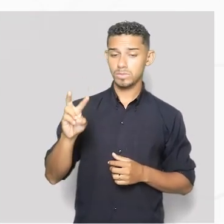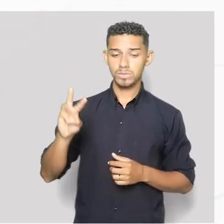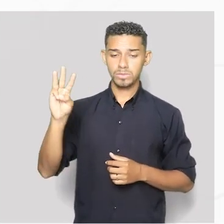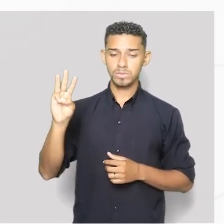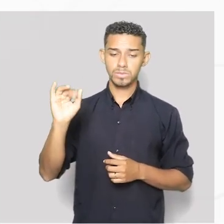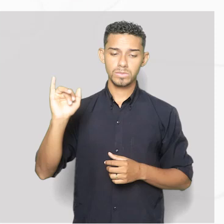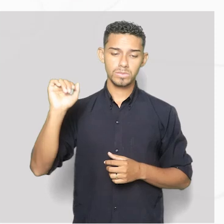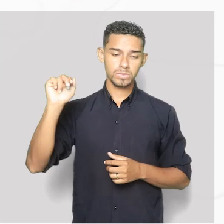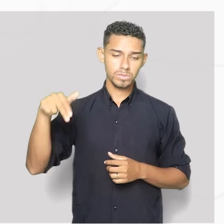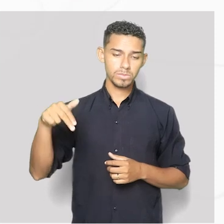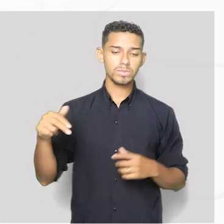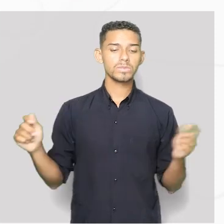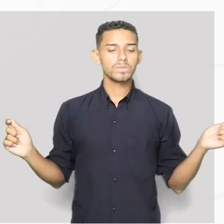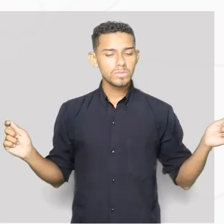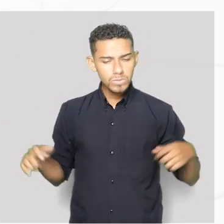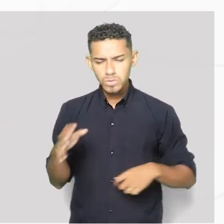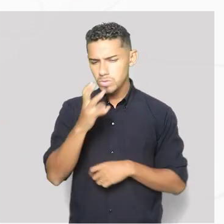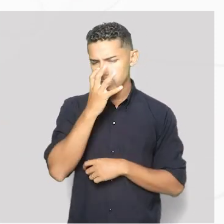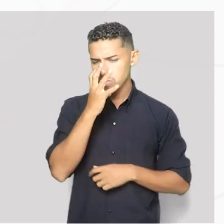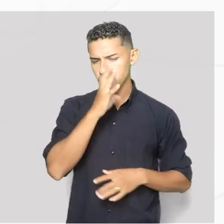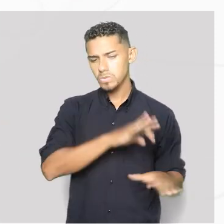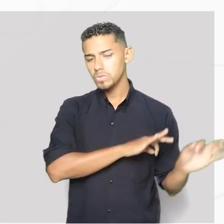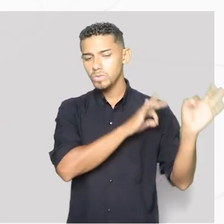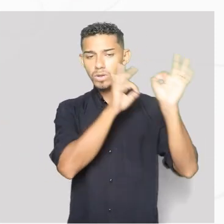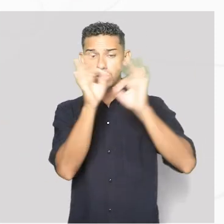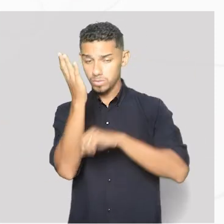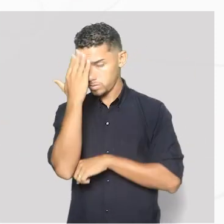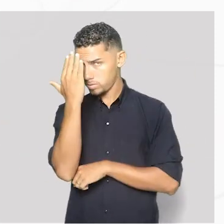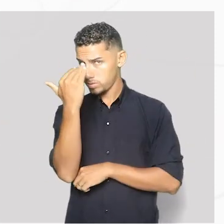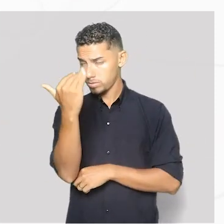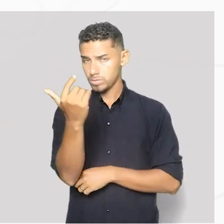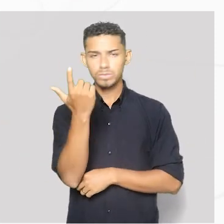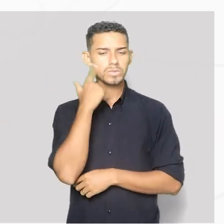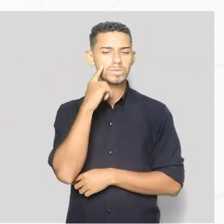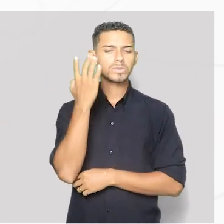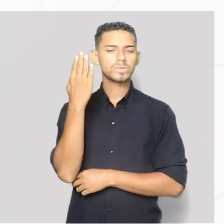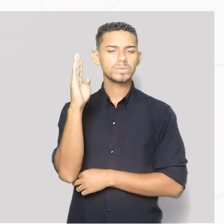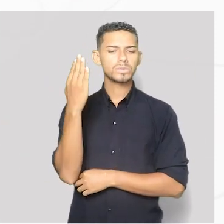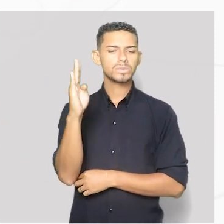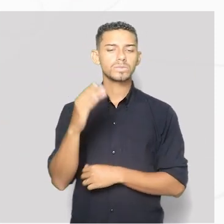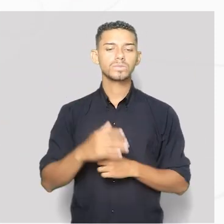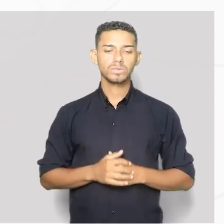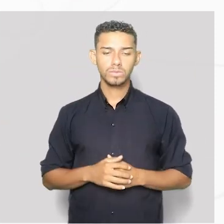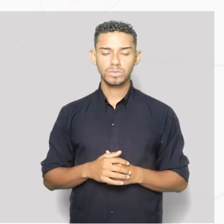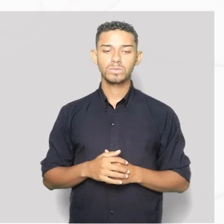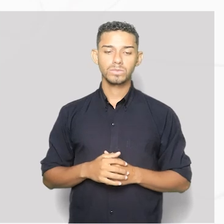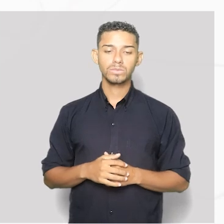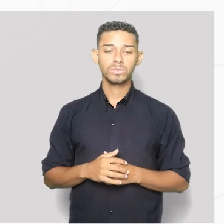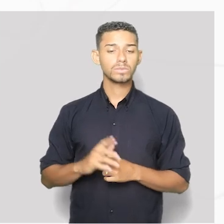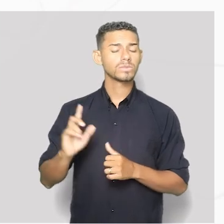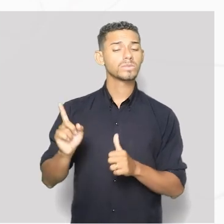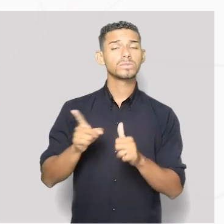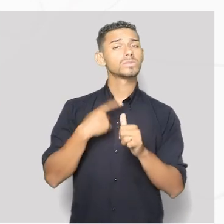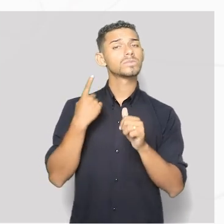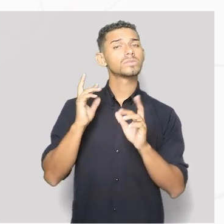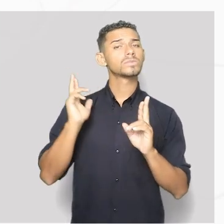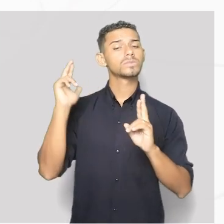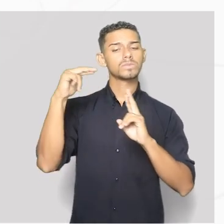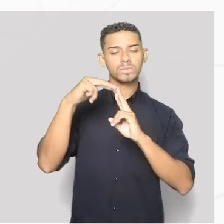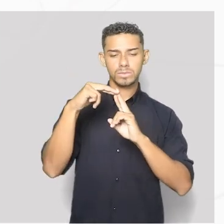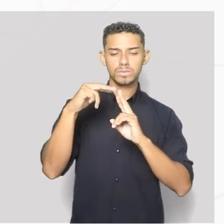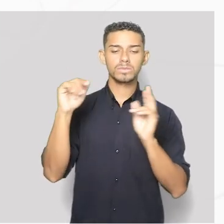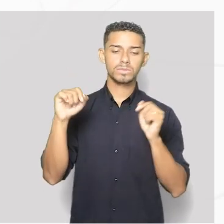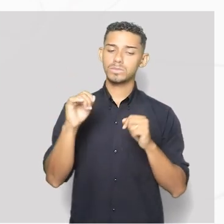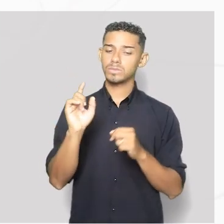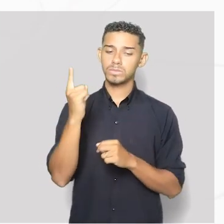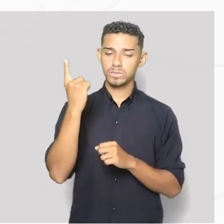a gente pode observar. Essa figura ela é muito famosa, né, na biologia, é a nossa aí, primeira representação,